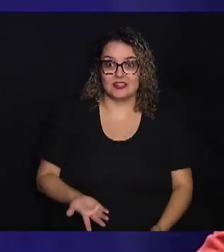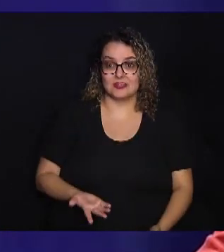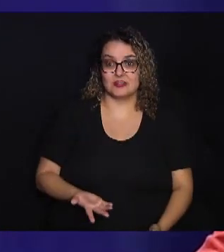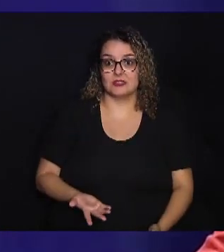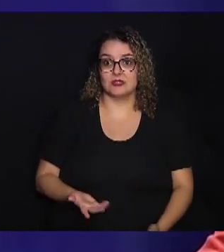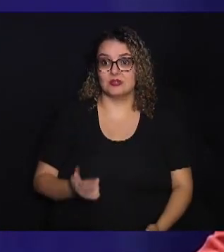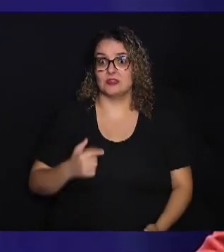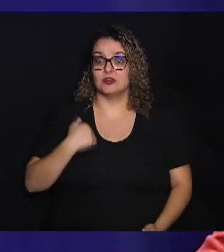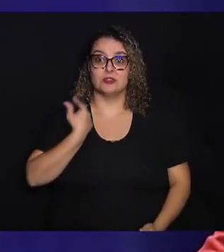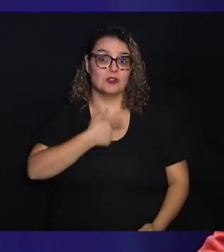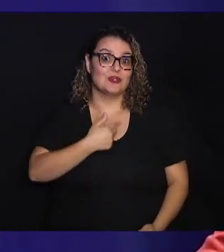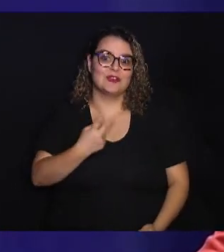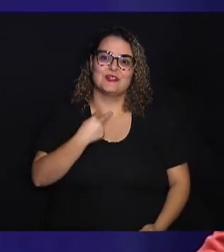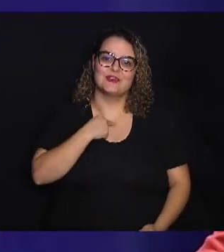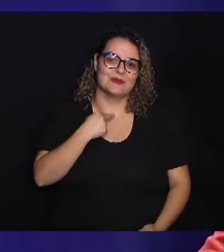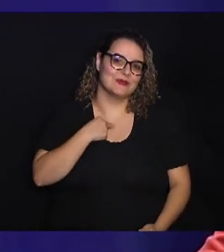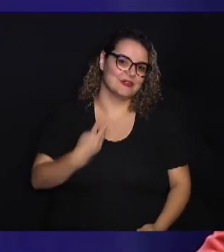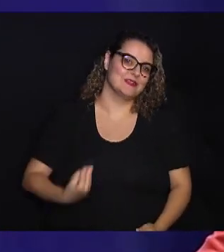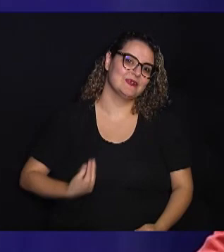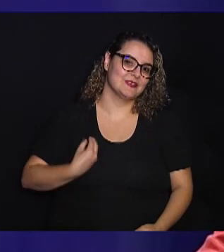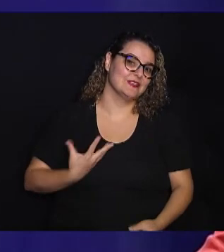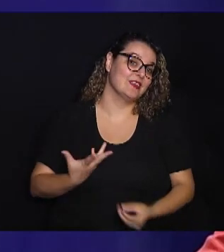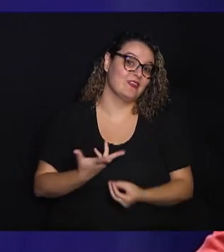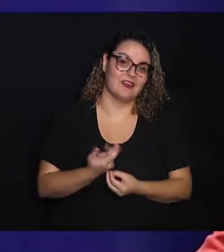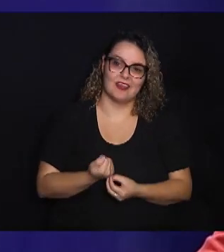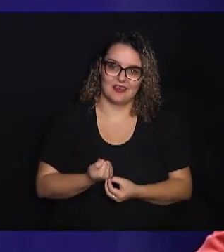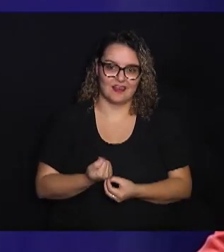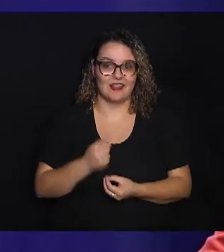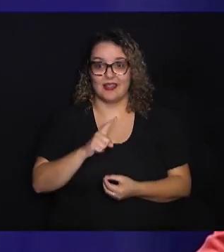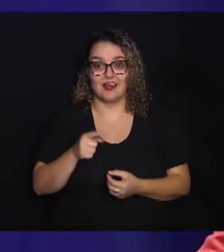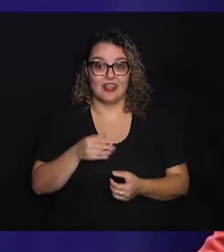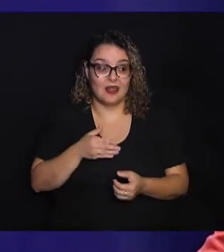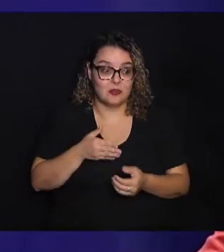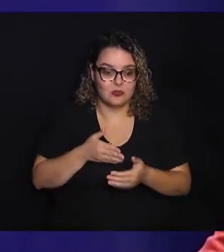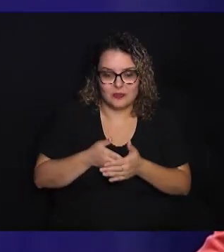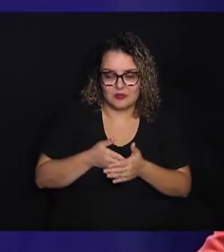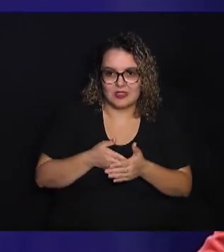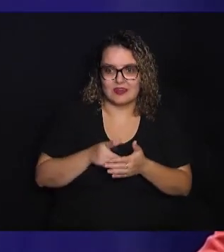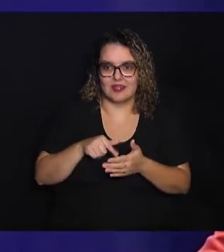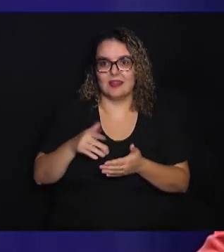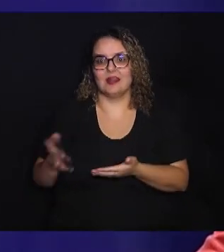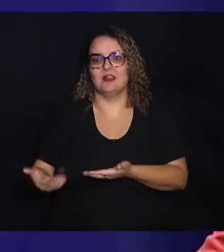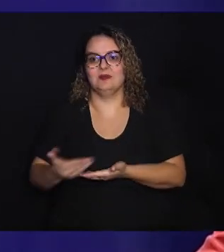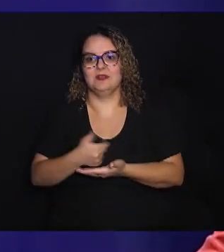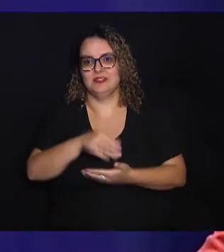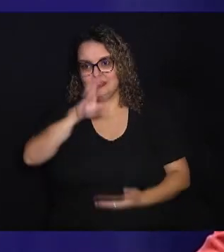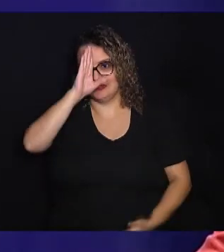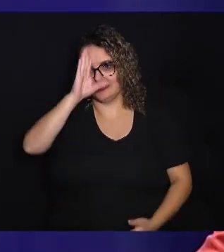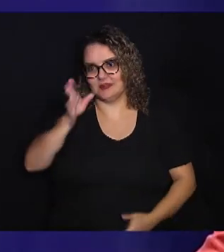não podemos viver sem arte. A arte, ela não priva, ela acolhe, principalmente se ela for bem